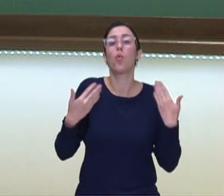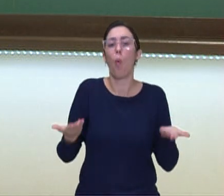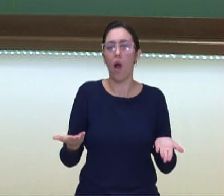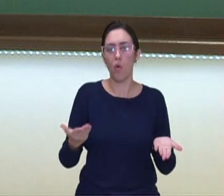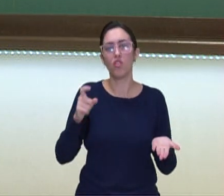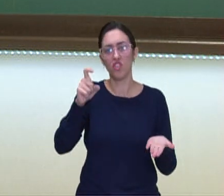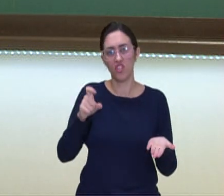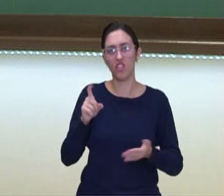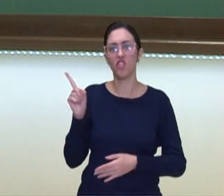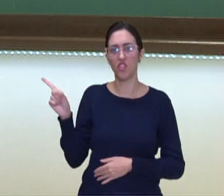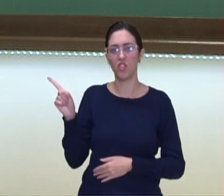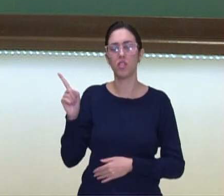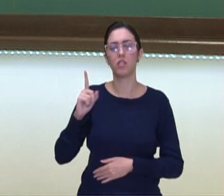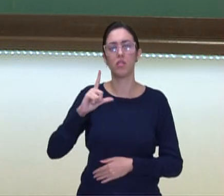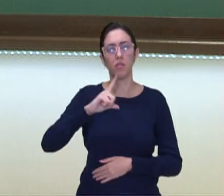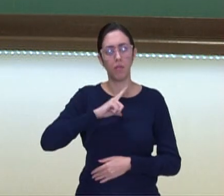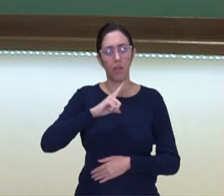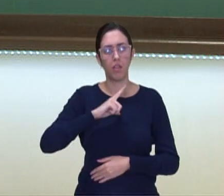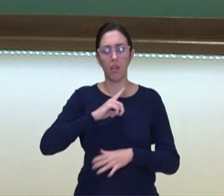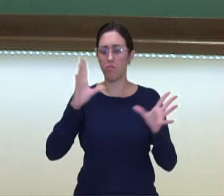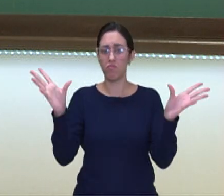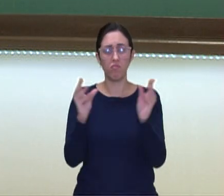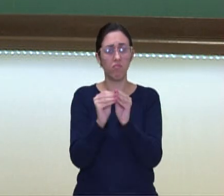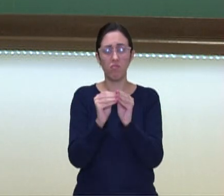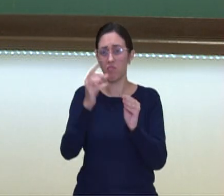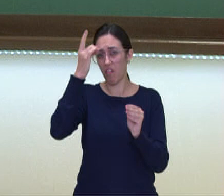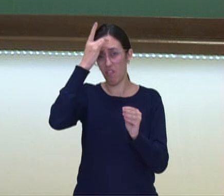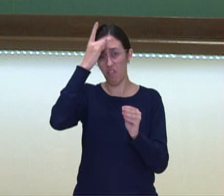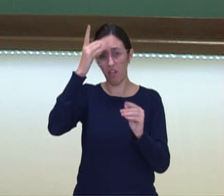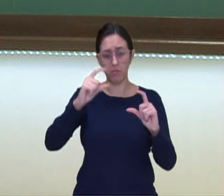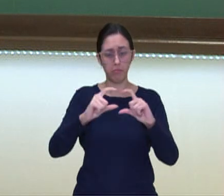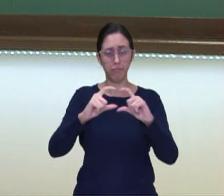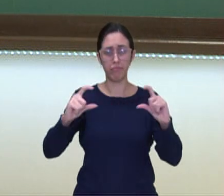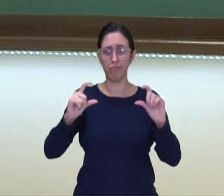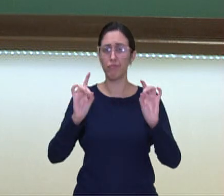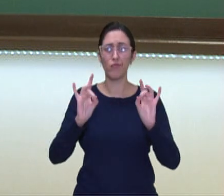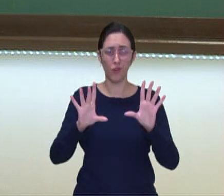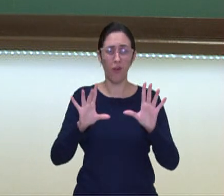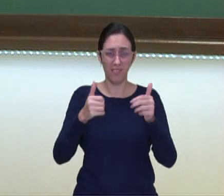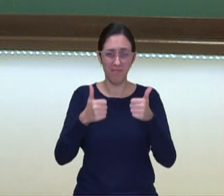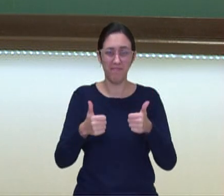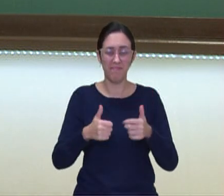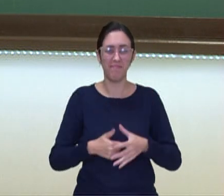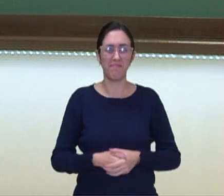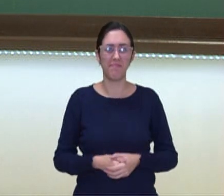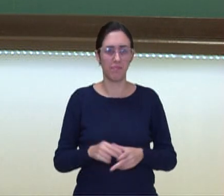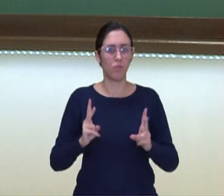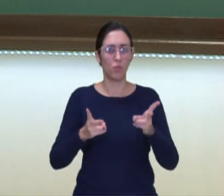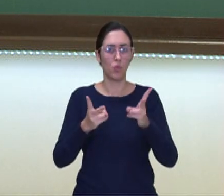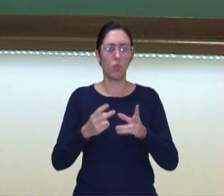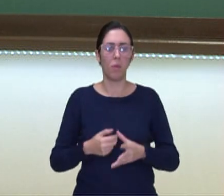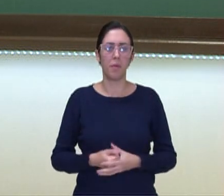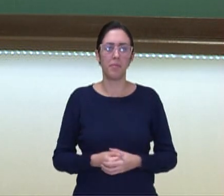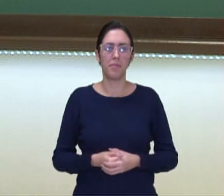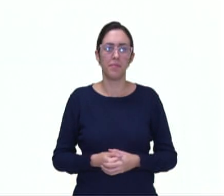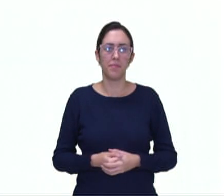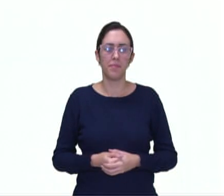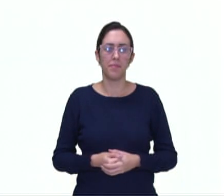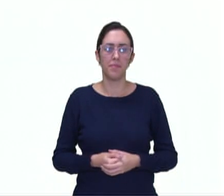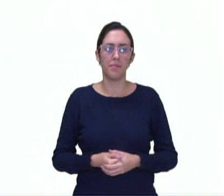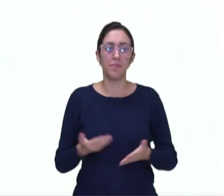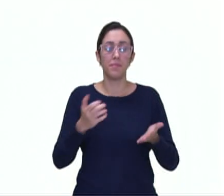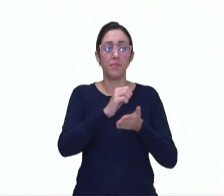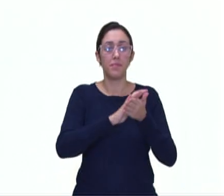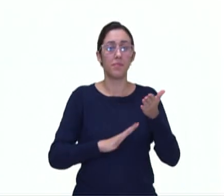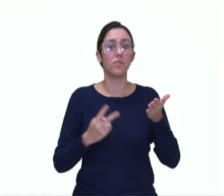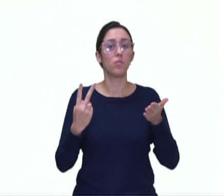1, 2, 3, 4 linhas, representada em uma equação pequenininha, beleza? Vamos continuando. O exercício